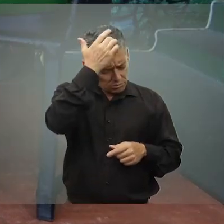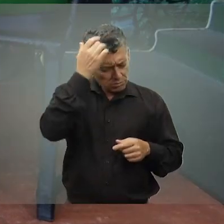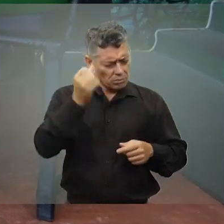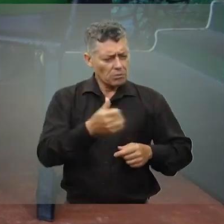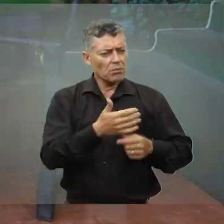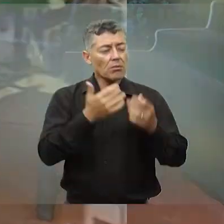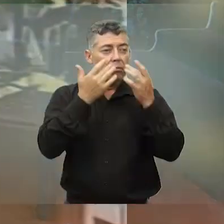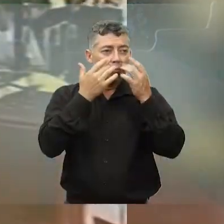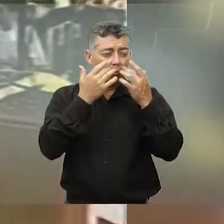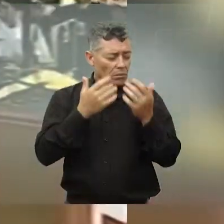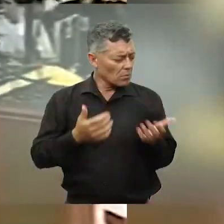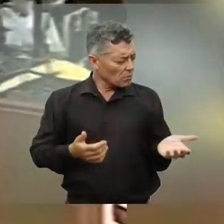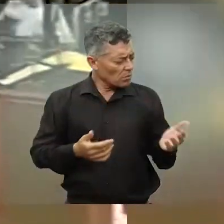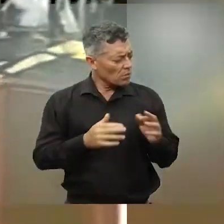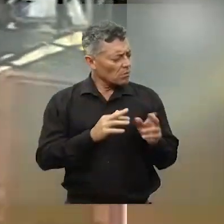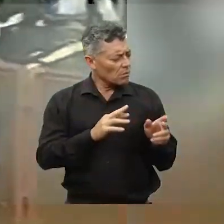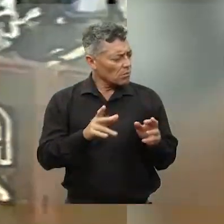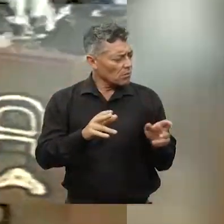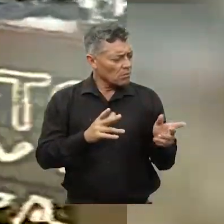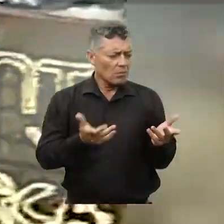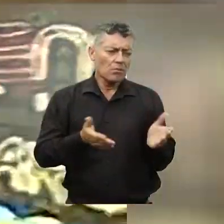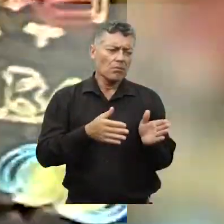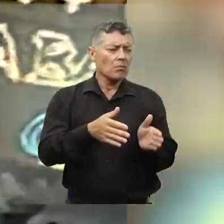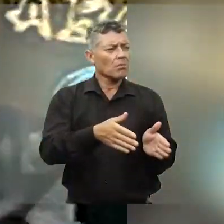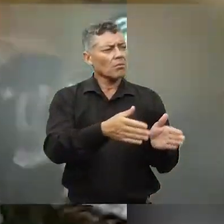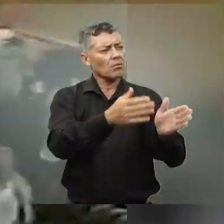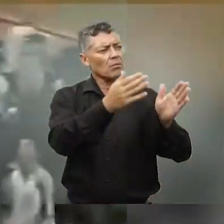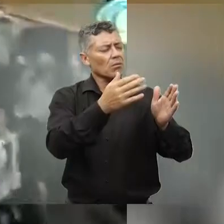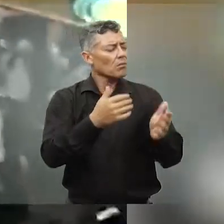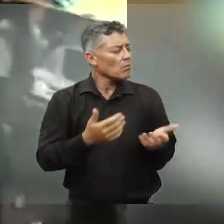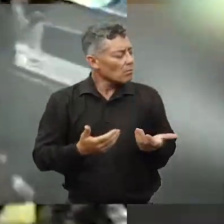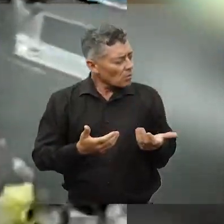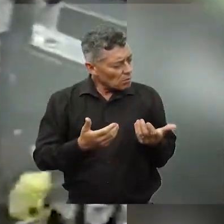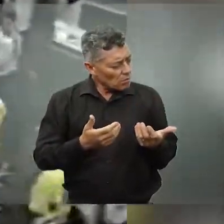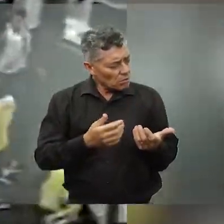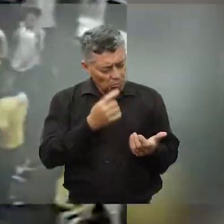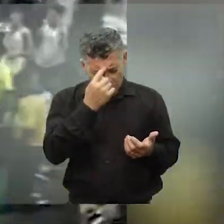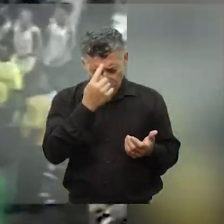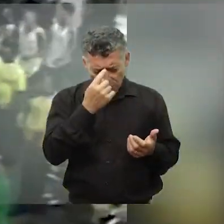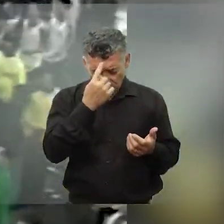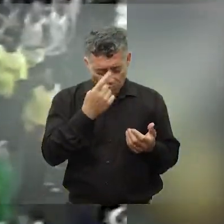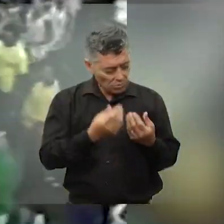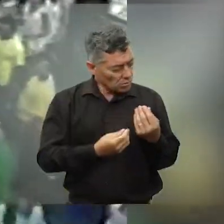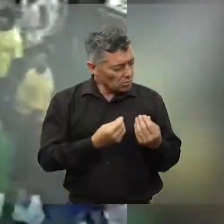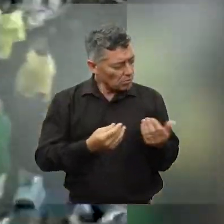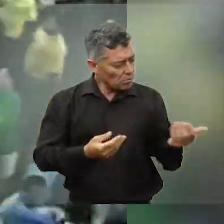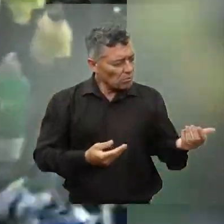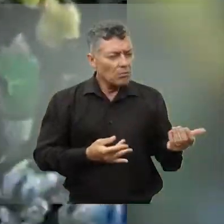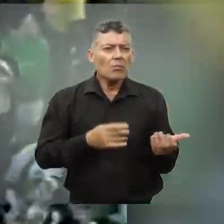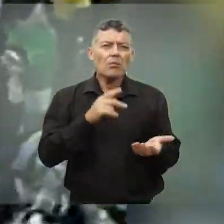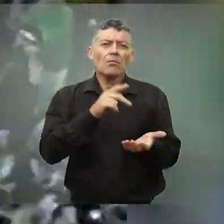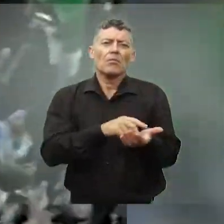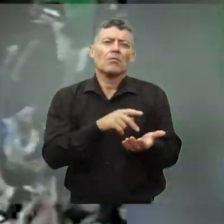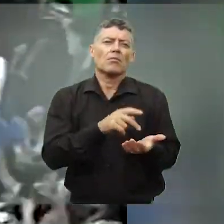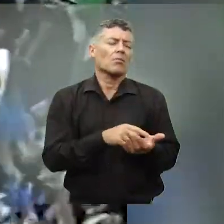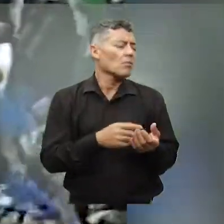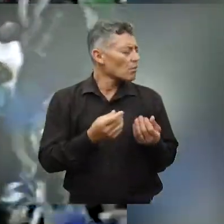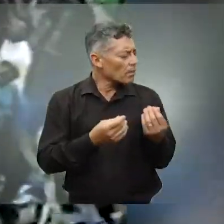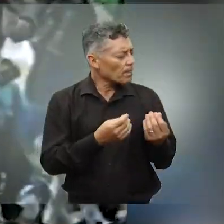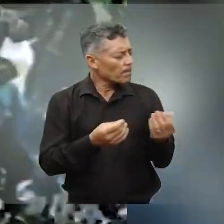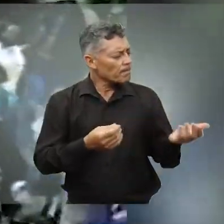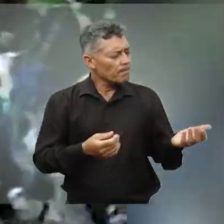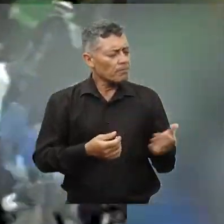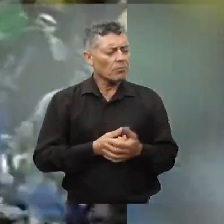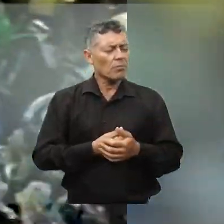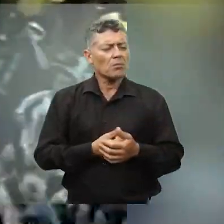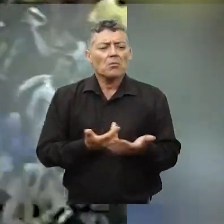também que você gosta de fazer umas coisas diferentes, no corredor. E eu queria, como é que você cria isso, né? Eu acho que você fez até o rapel também, teve uma vez, não é? E algo que